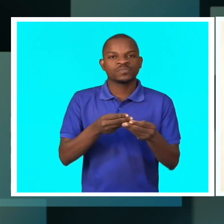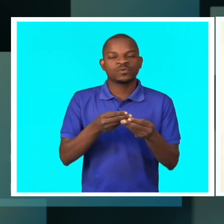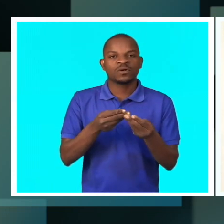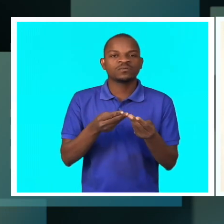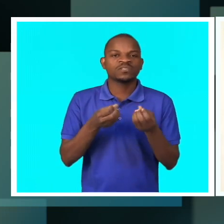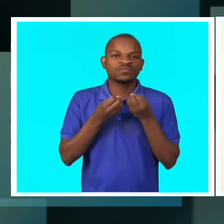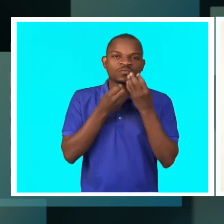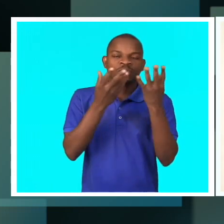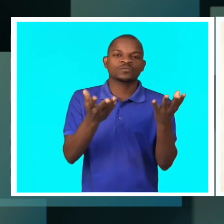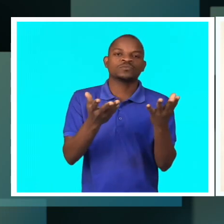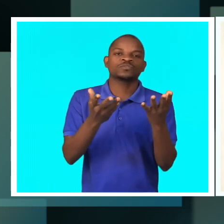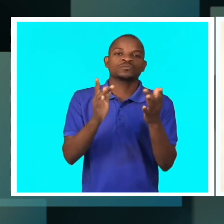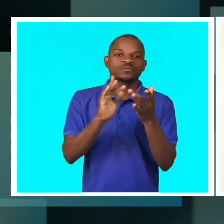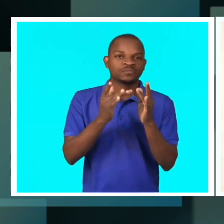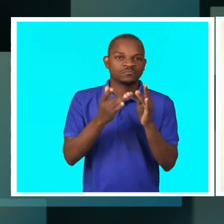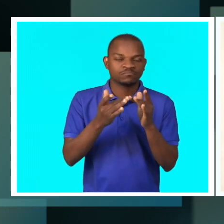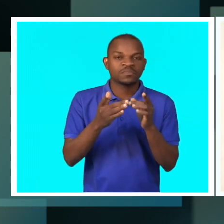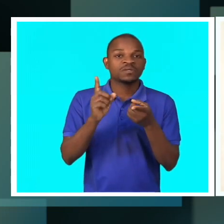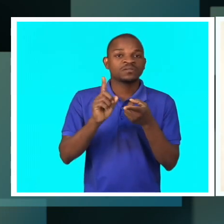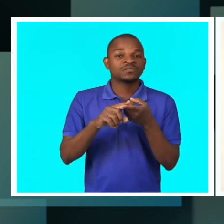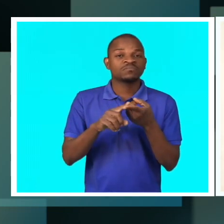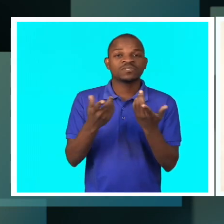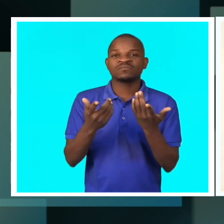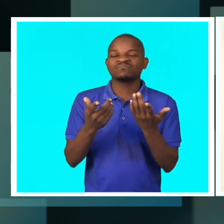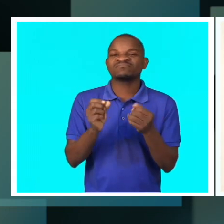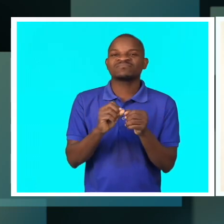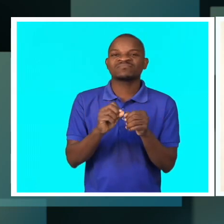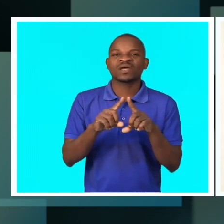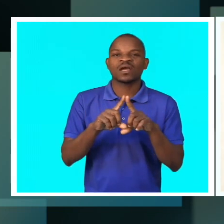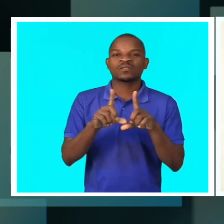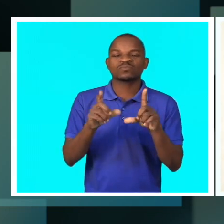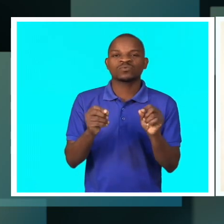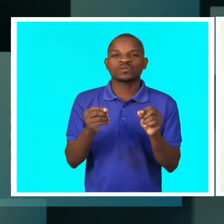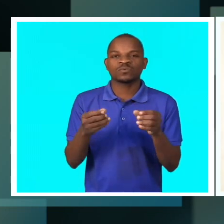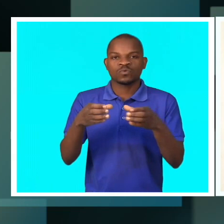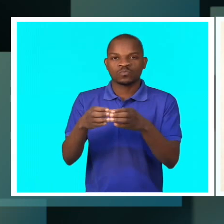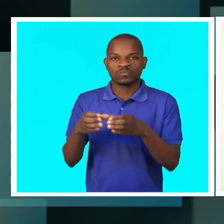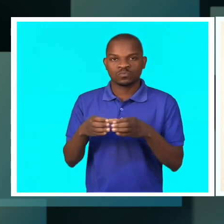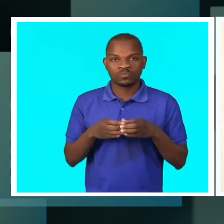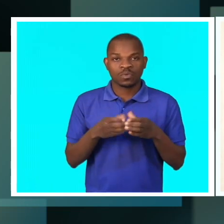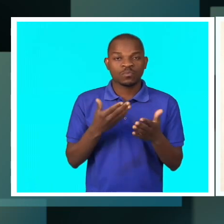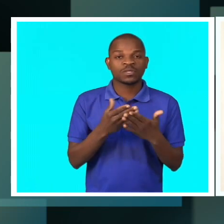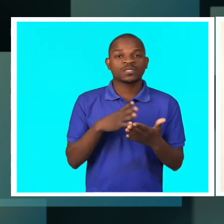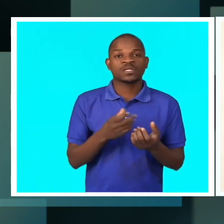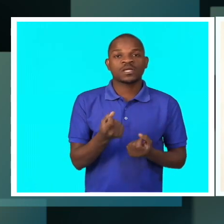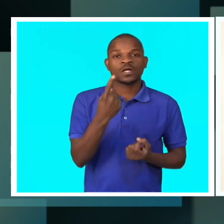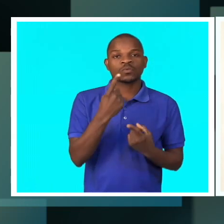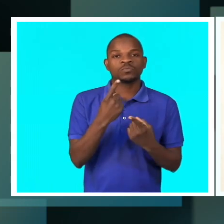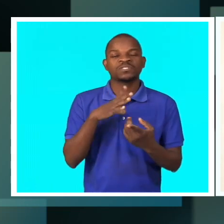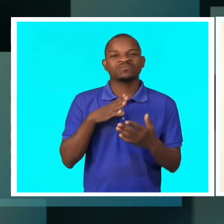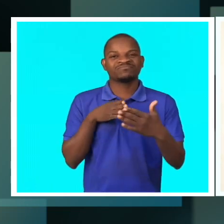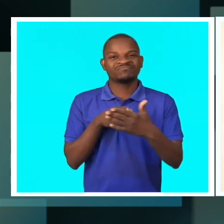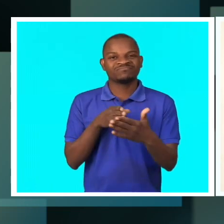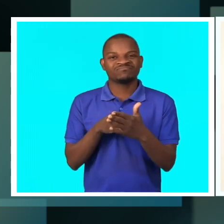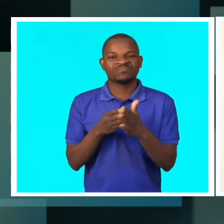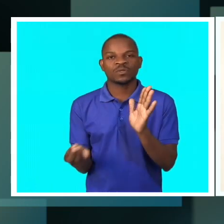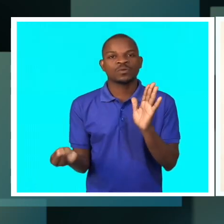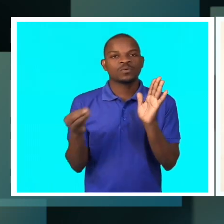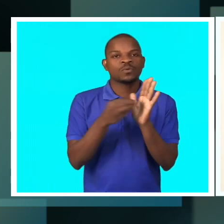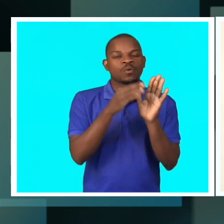partilhar alguns conhecimentos aí no Google Classroom. Por além disso, como estava a dizer também, algumas equipes ou algumas rádios tinham dificuldade em inserir os